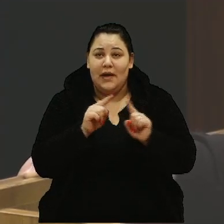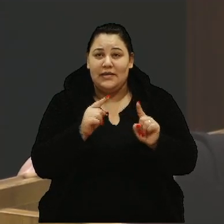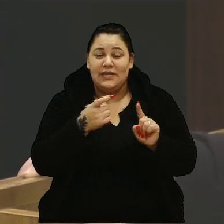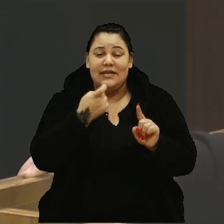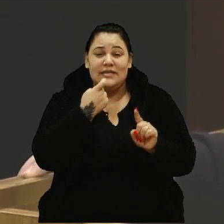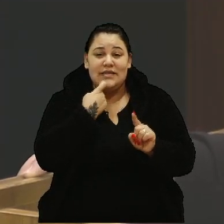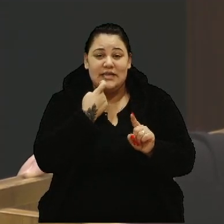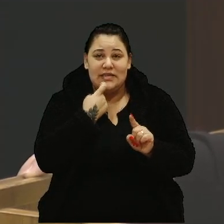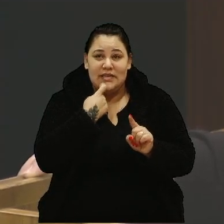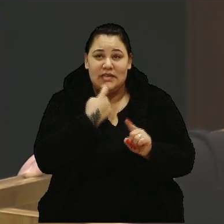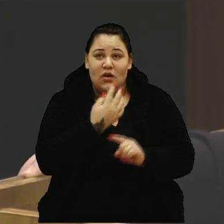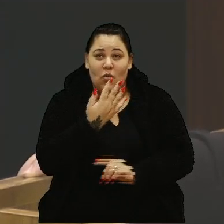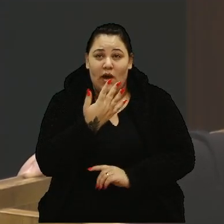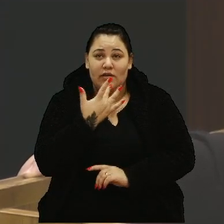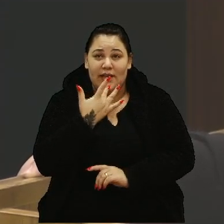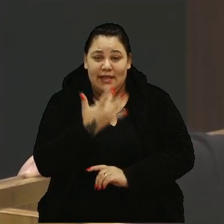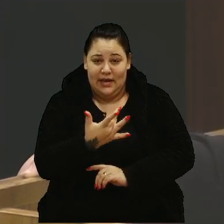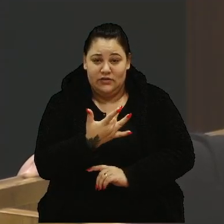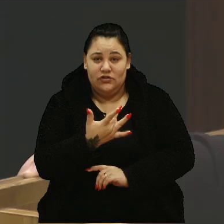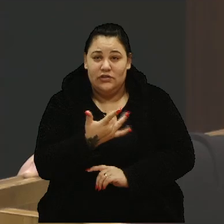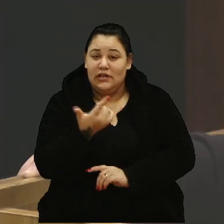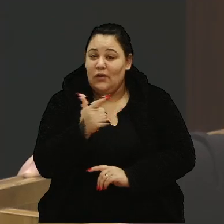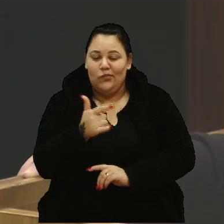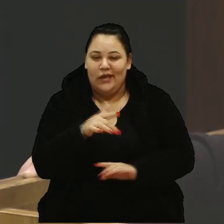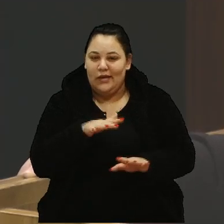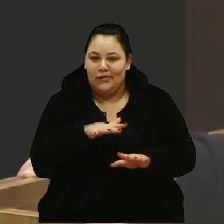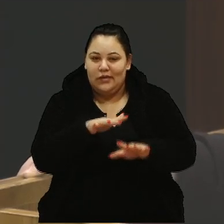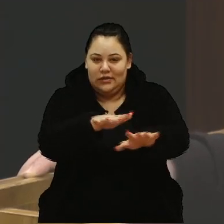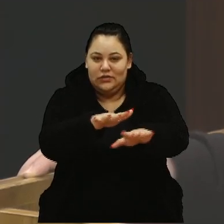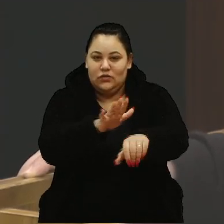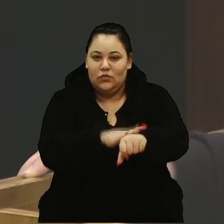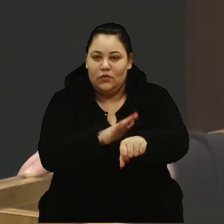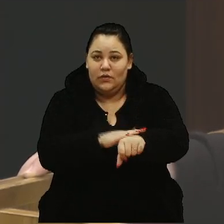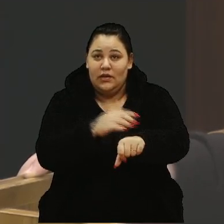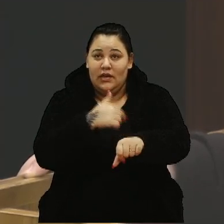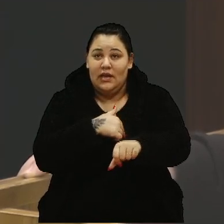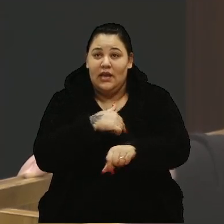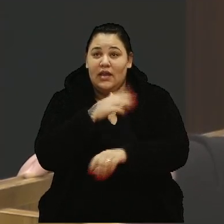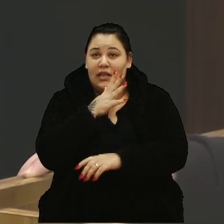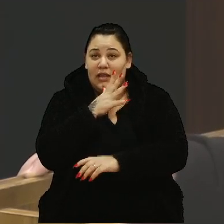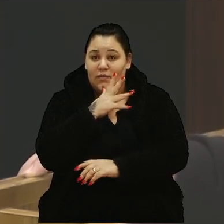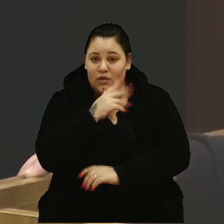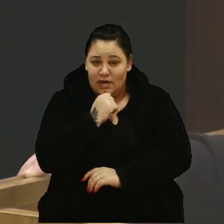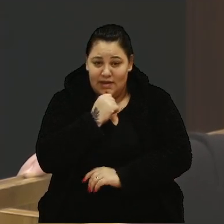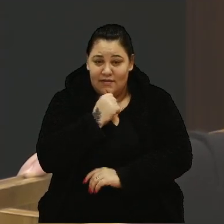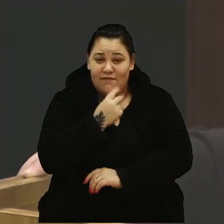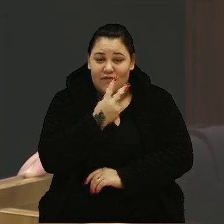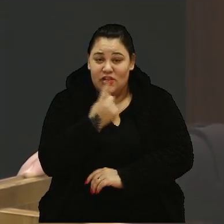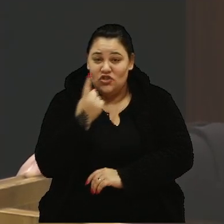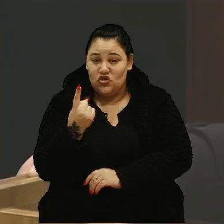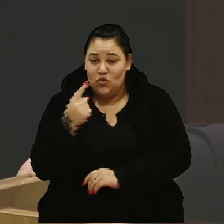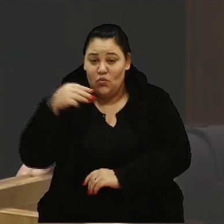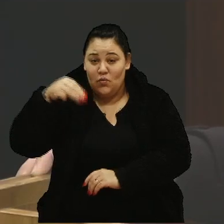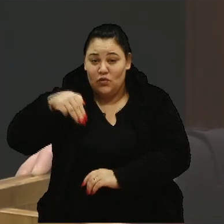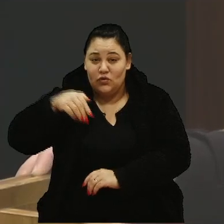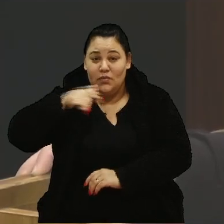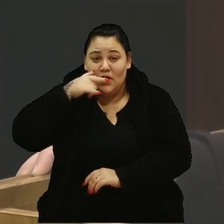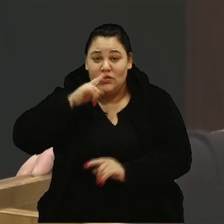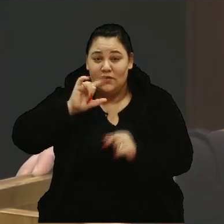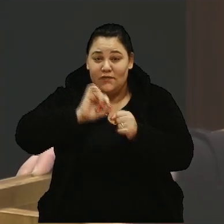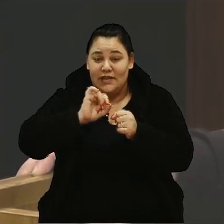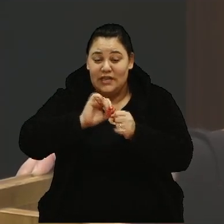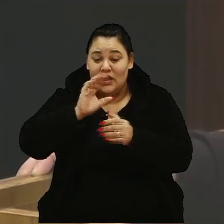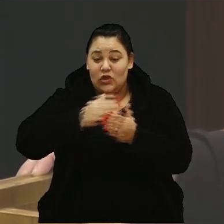sexta-feira, ali às 4 da tarde, que é sem trânsito nesse momento, eu demorei 21 minutos para realizar esse